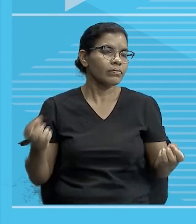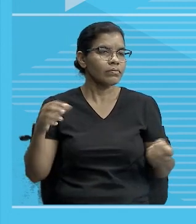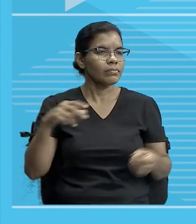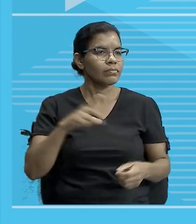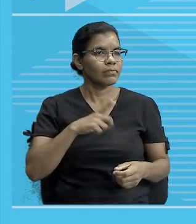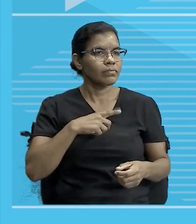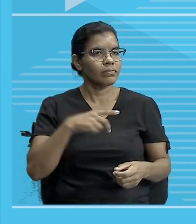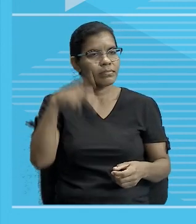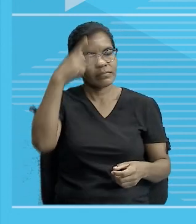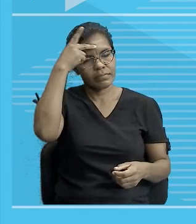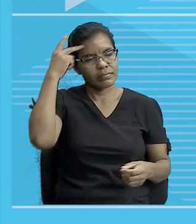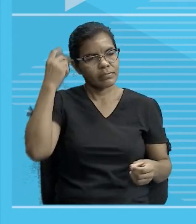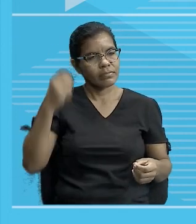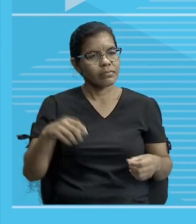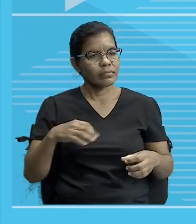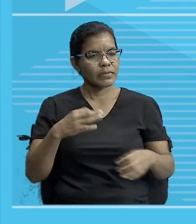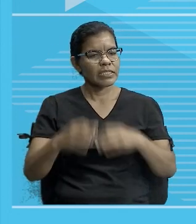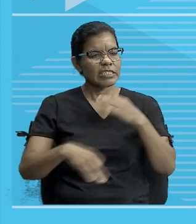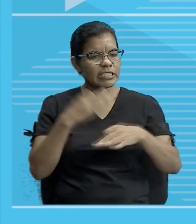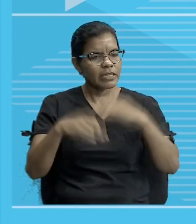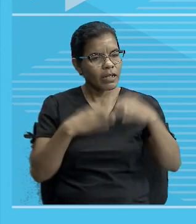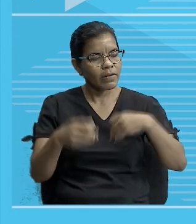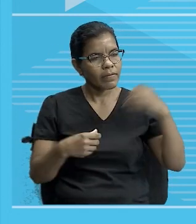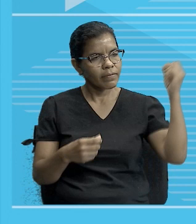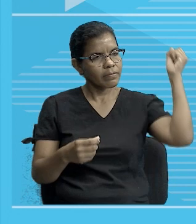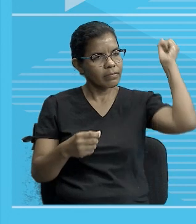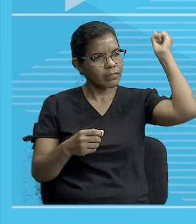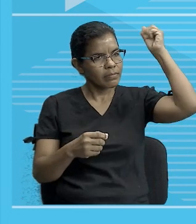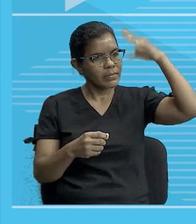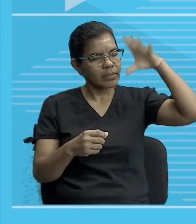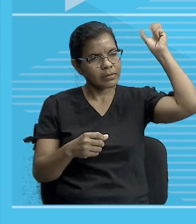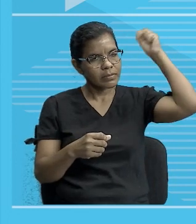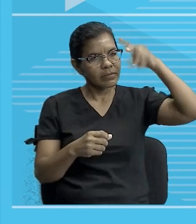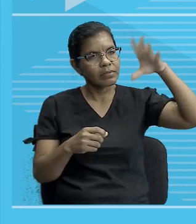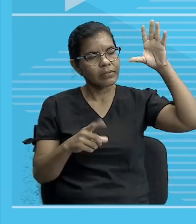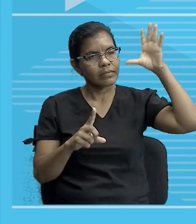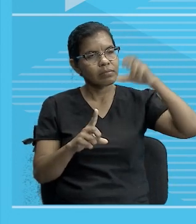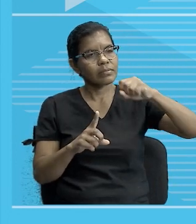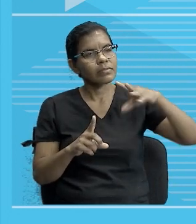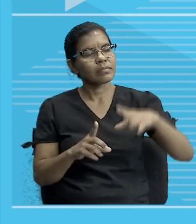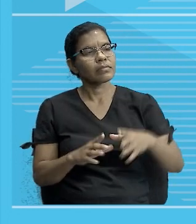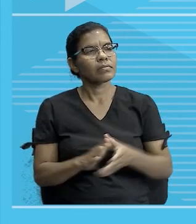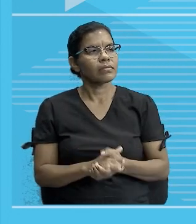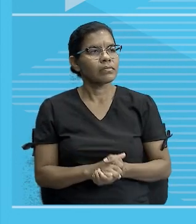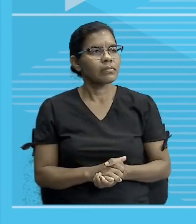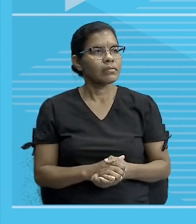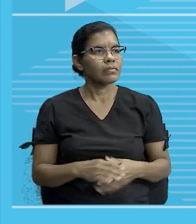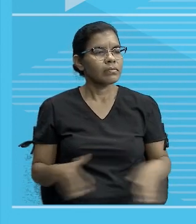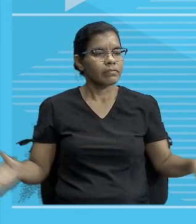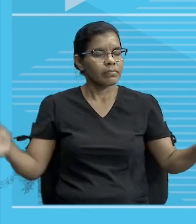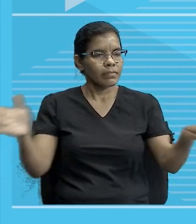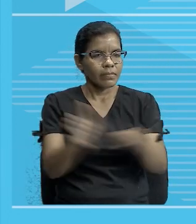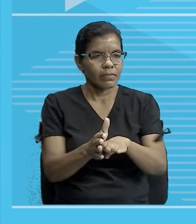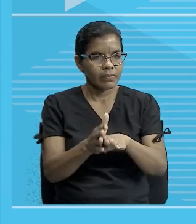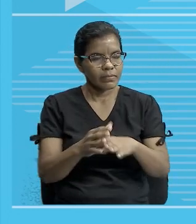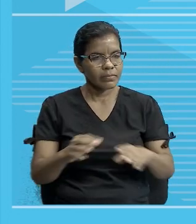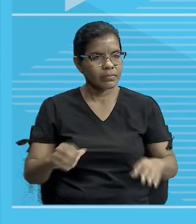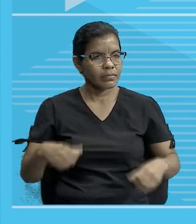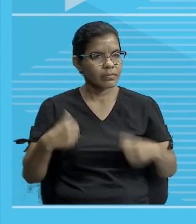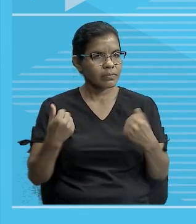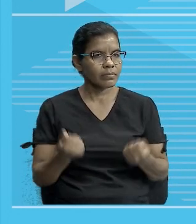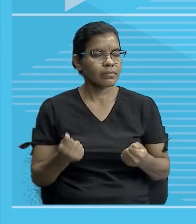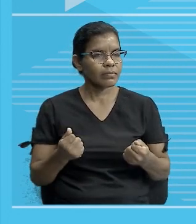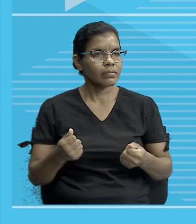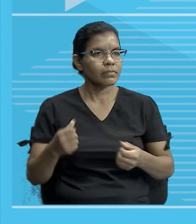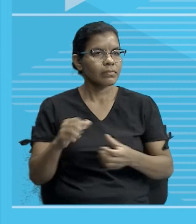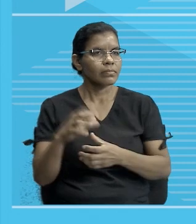que criticavam isso do rei, baseado nas ideias iluministas, de limitar o poder do rei. Como também